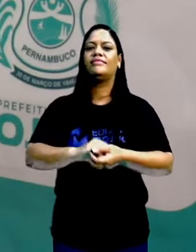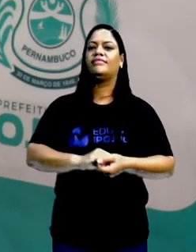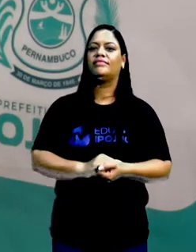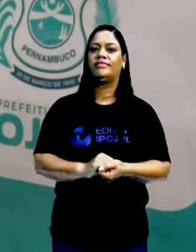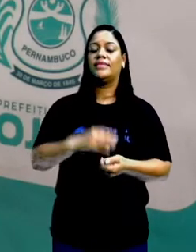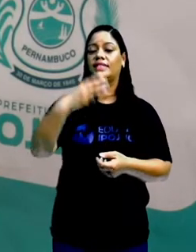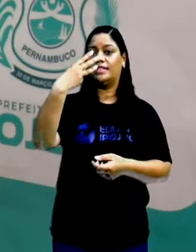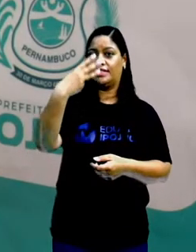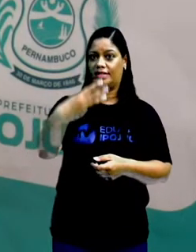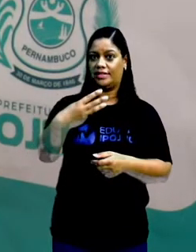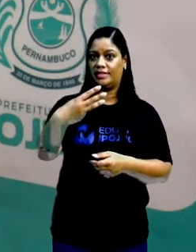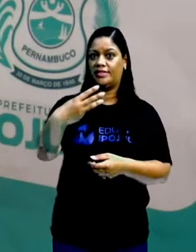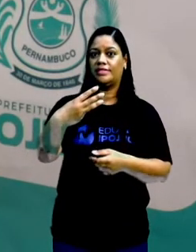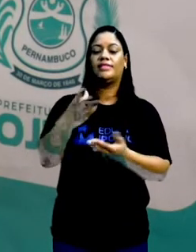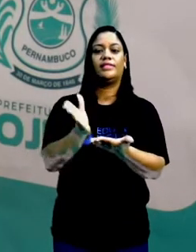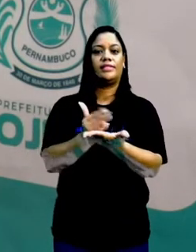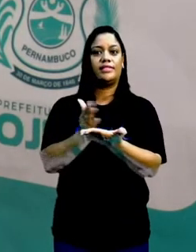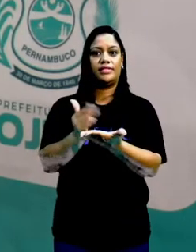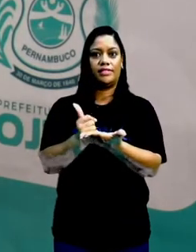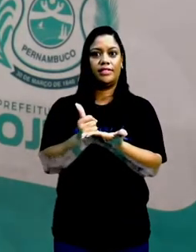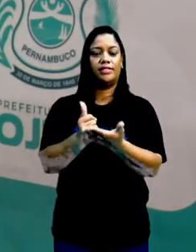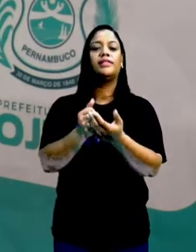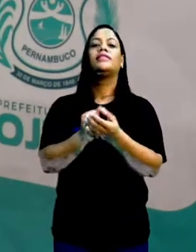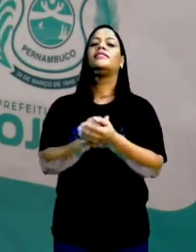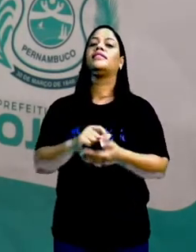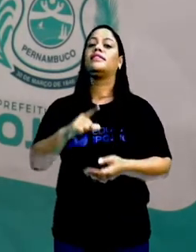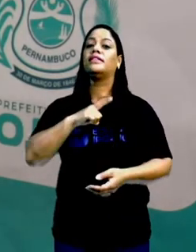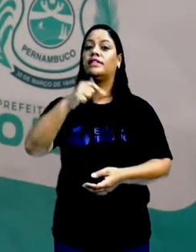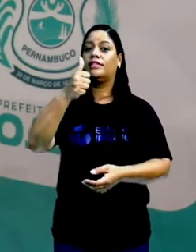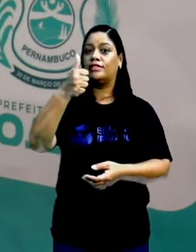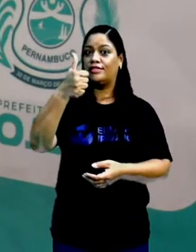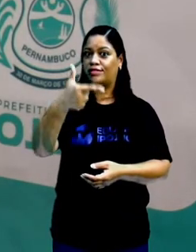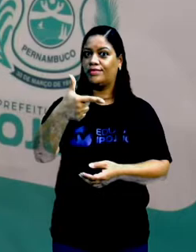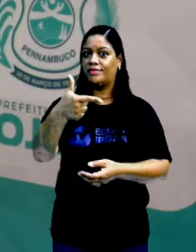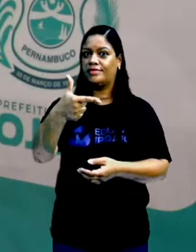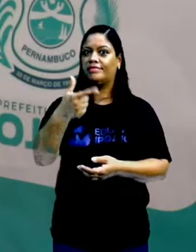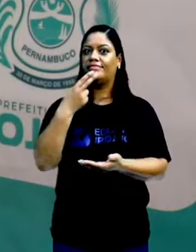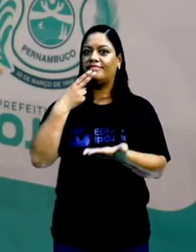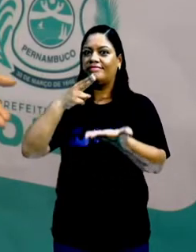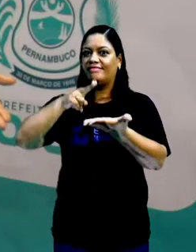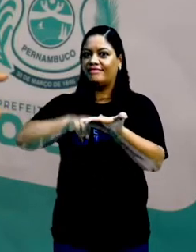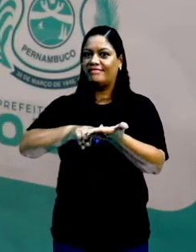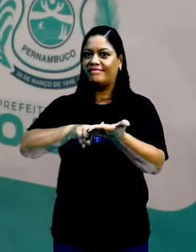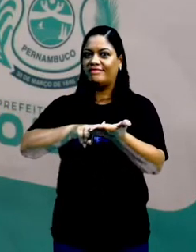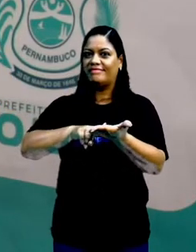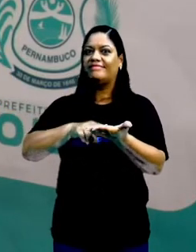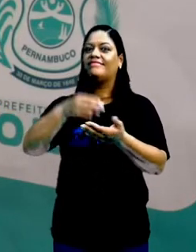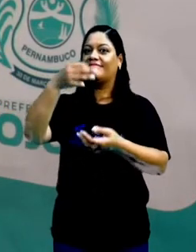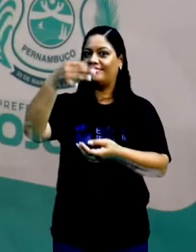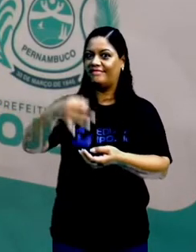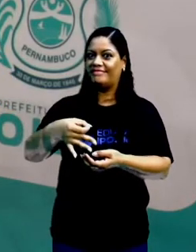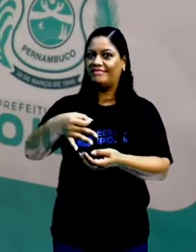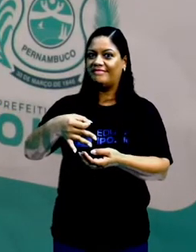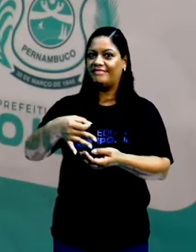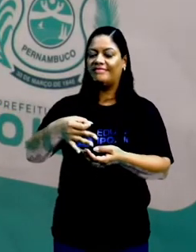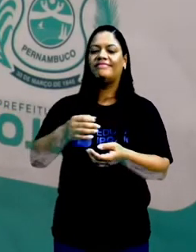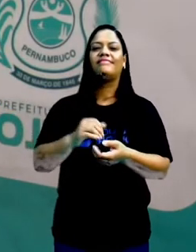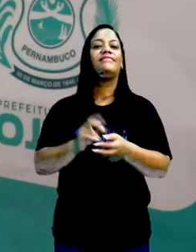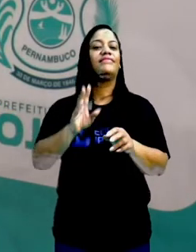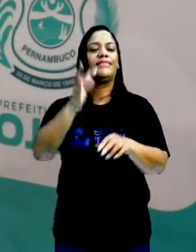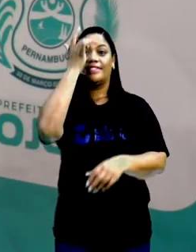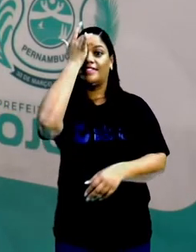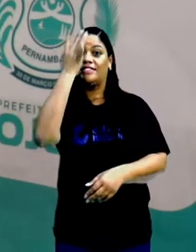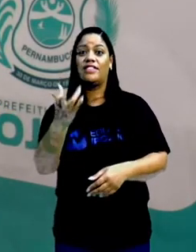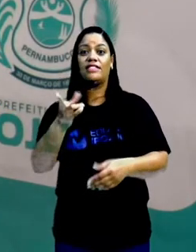em 3 páginas cabem 12 figurinhas. Compreendeu? Então, veja como é fácil multiplicar.